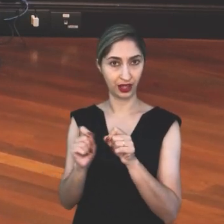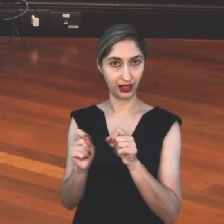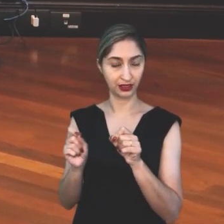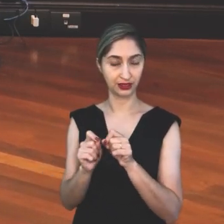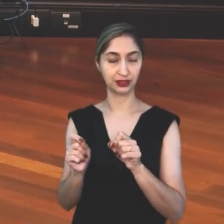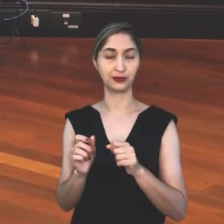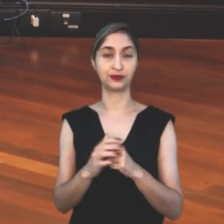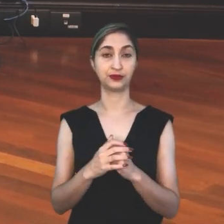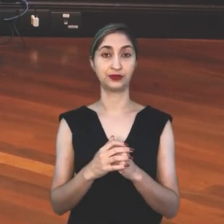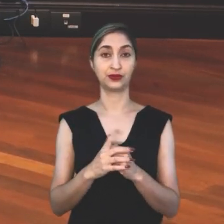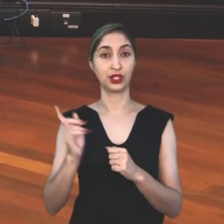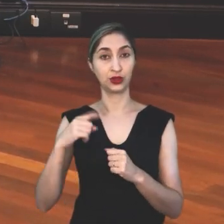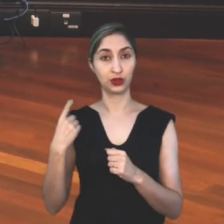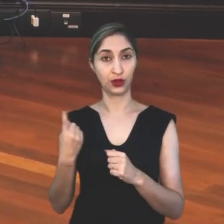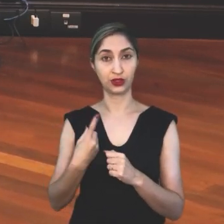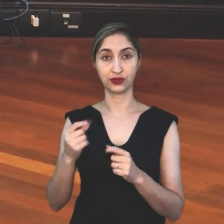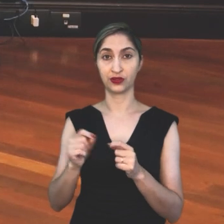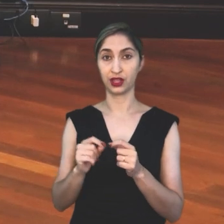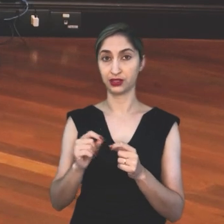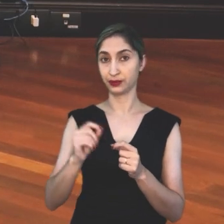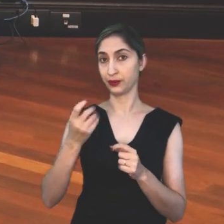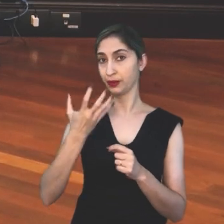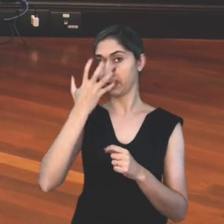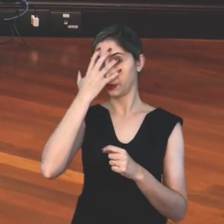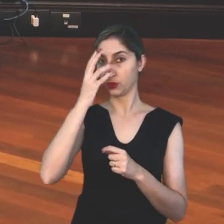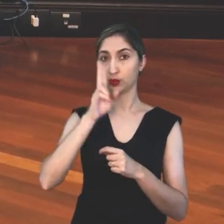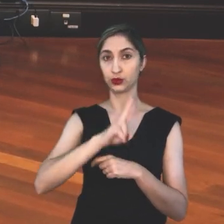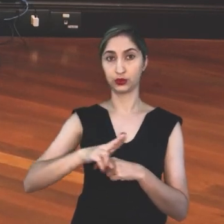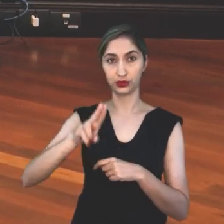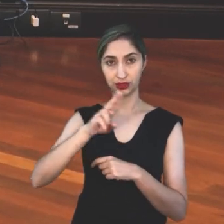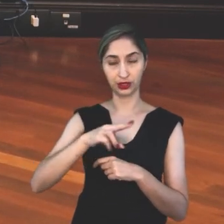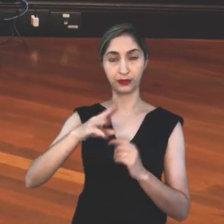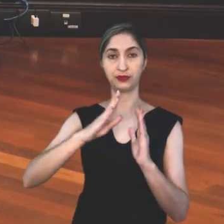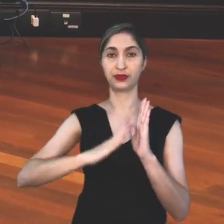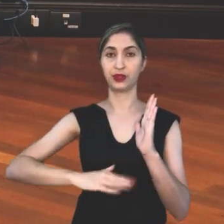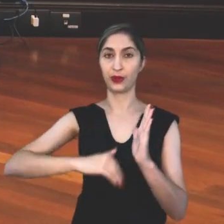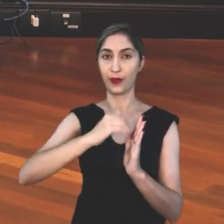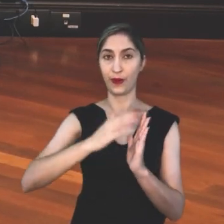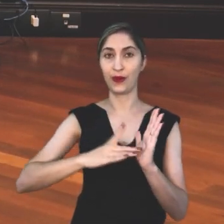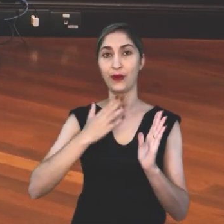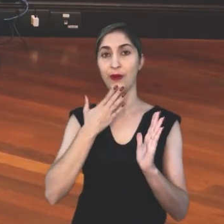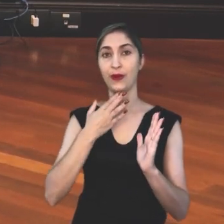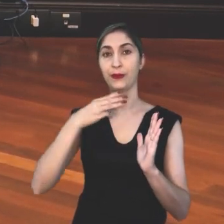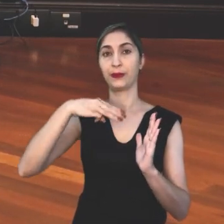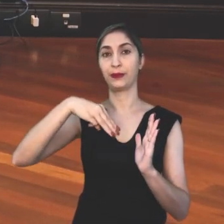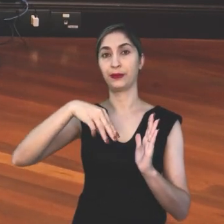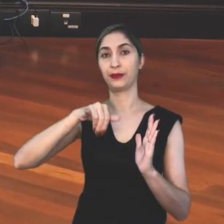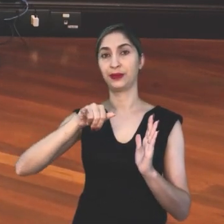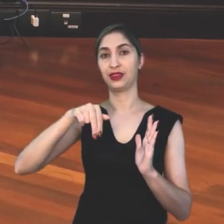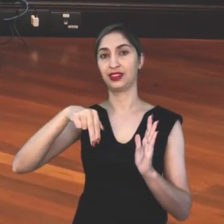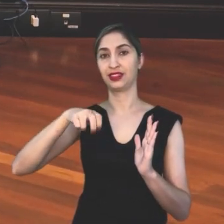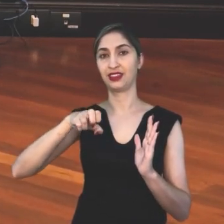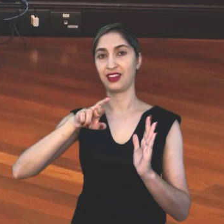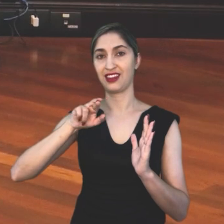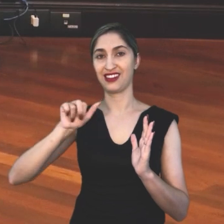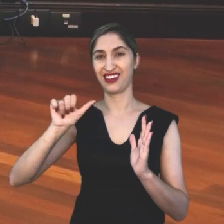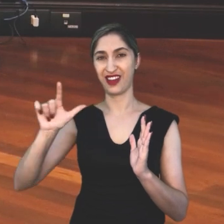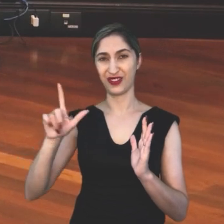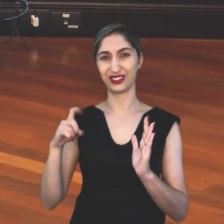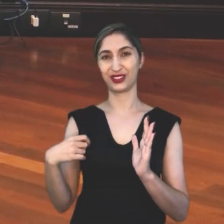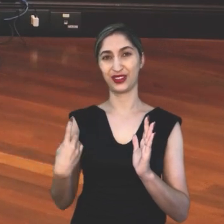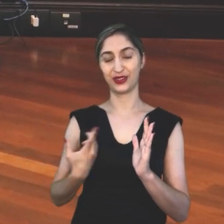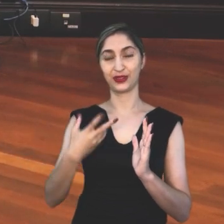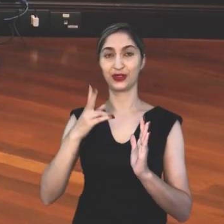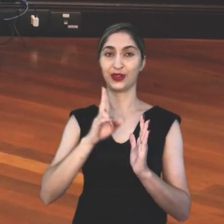através de mediação. E a gente realiza, né, a confecção dessas máscaras usando pigmentos minerais, que é mais uma maneira da